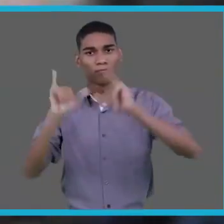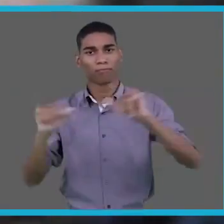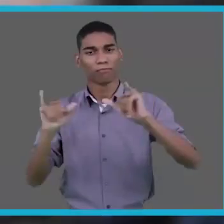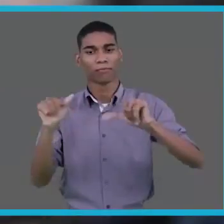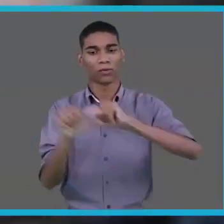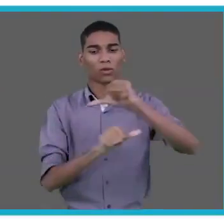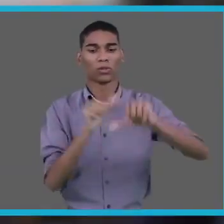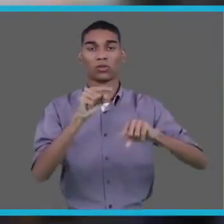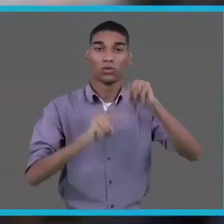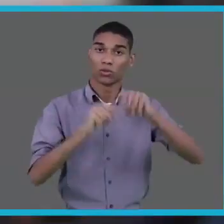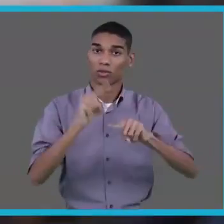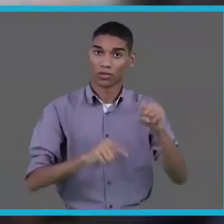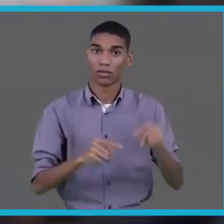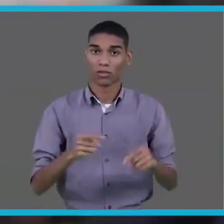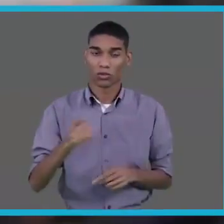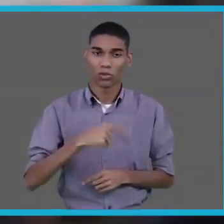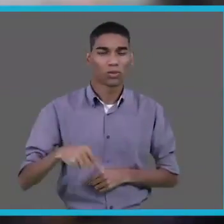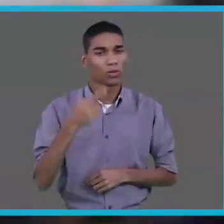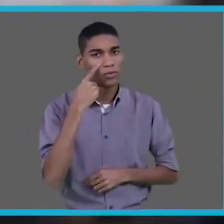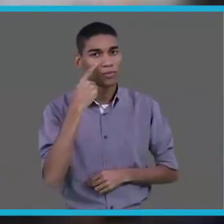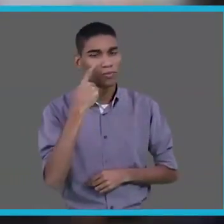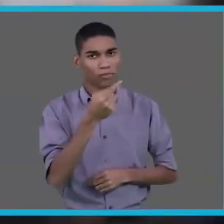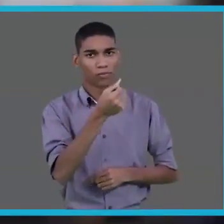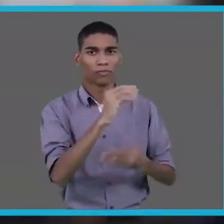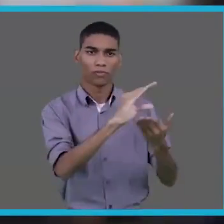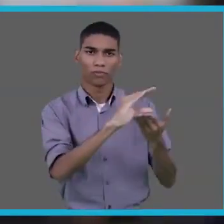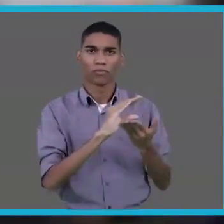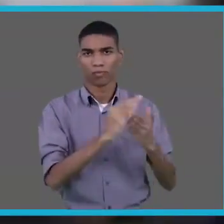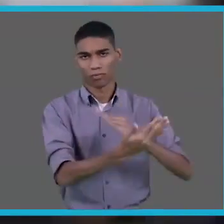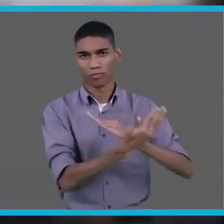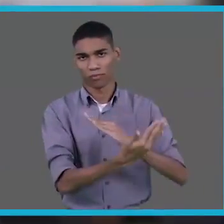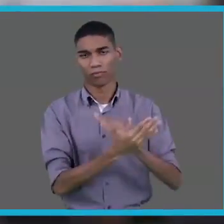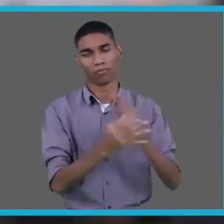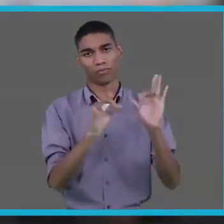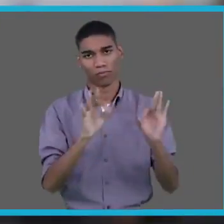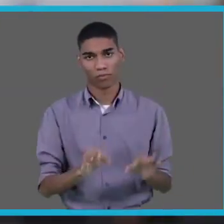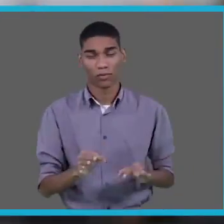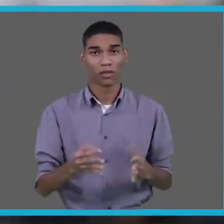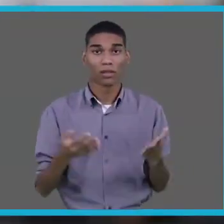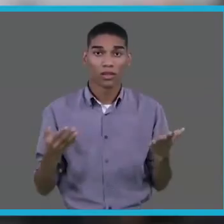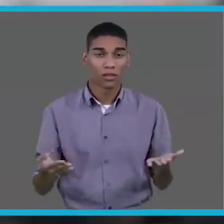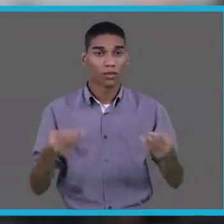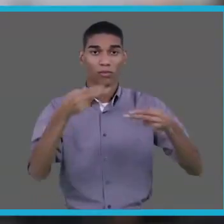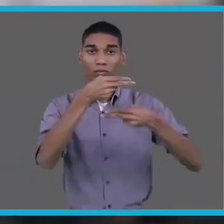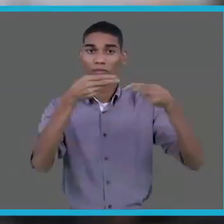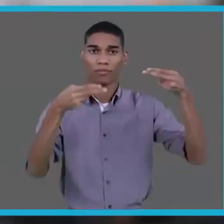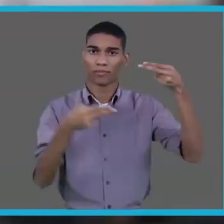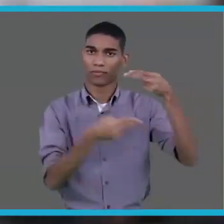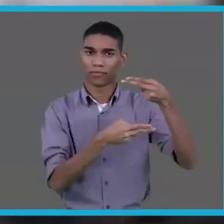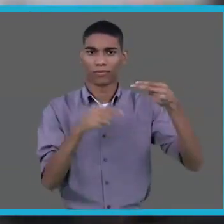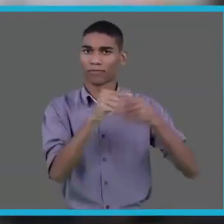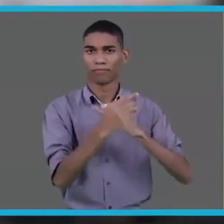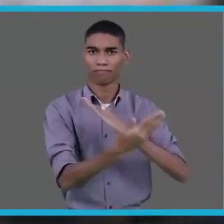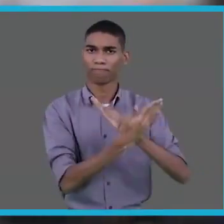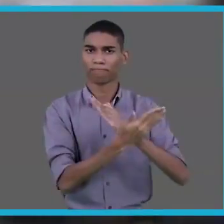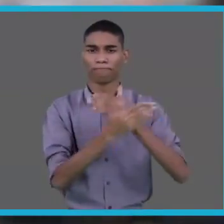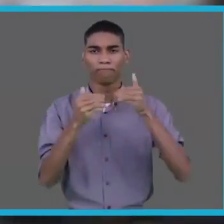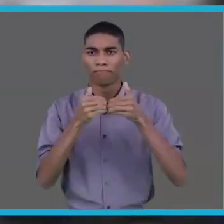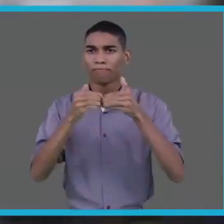Eterna um produto. Nós estamos aqui em busca de mentores e investidores anjos. O aporte do Sebrae está